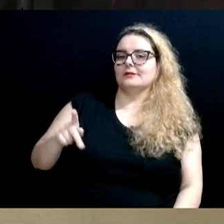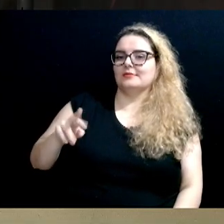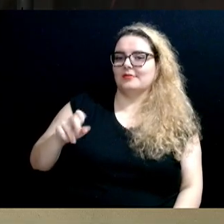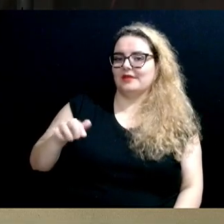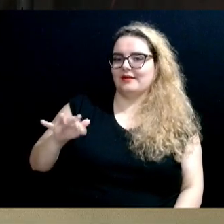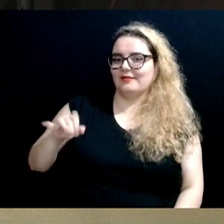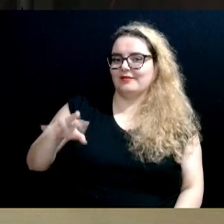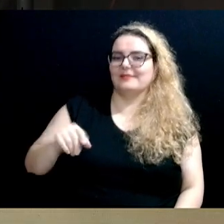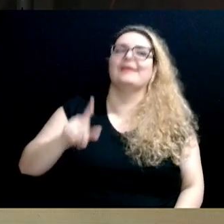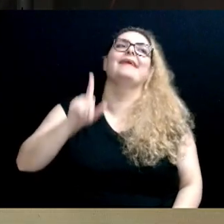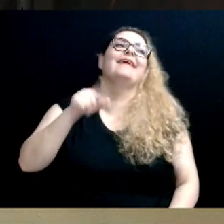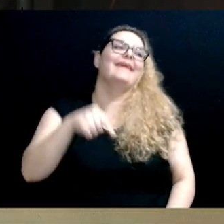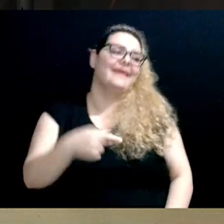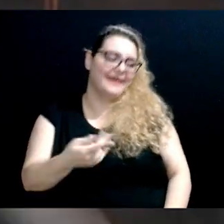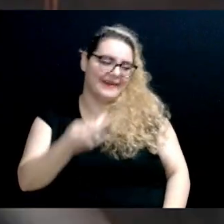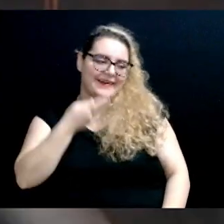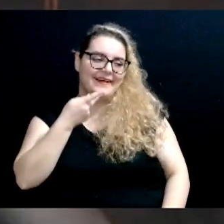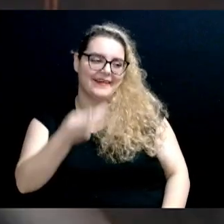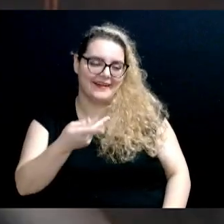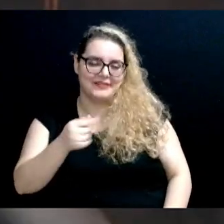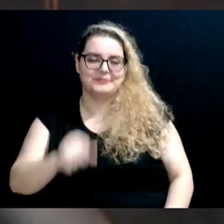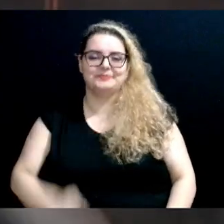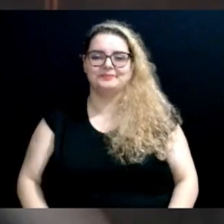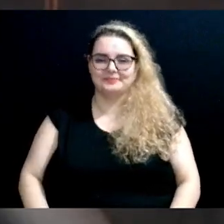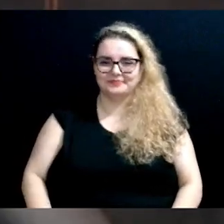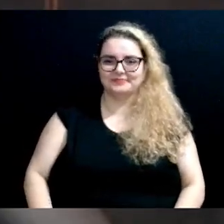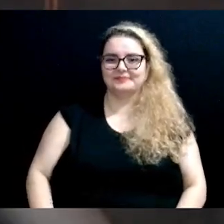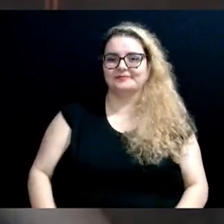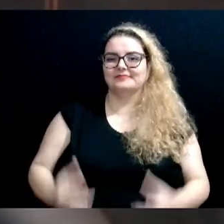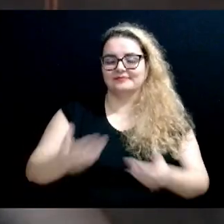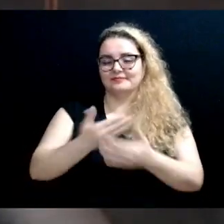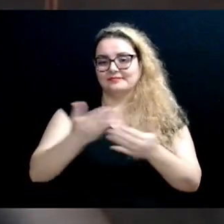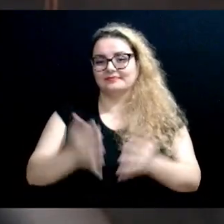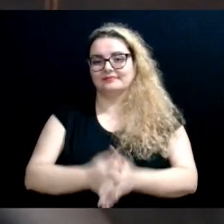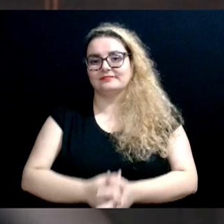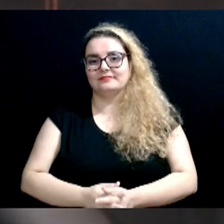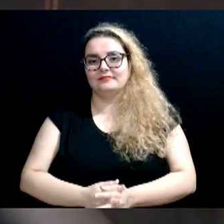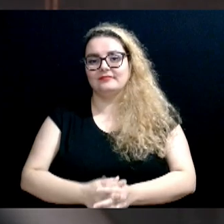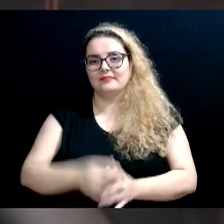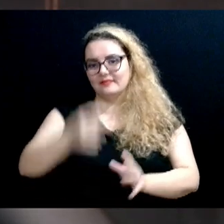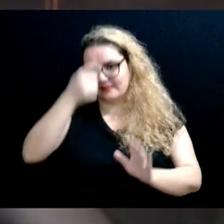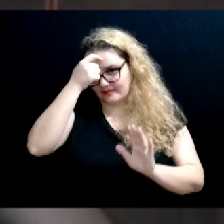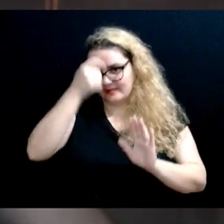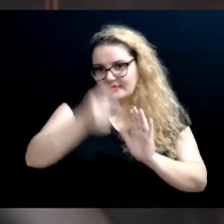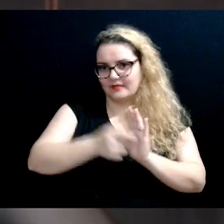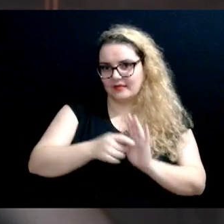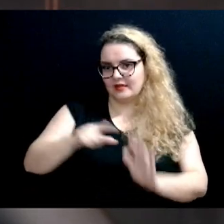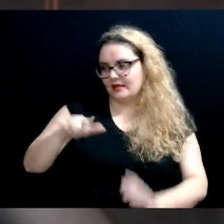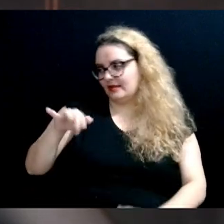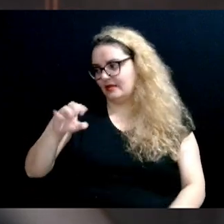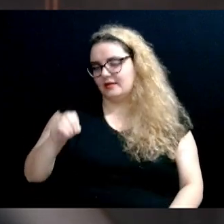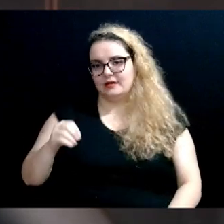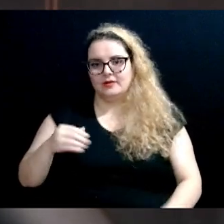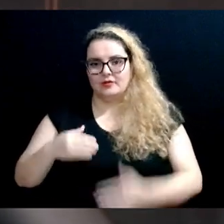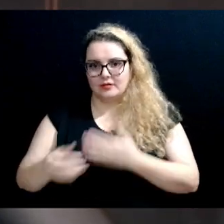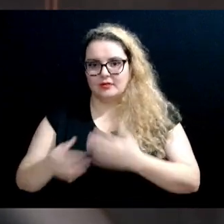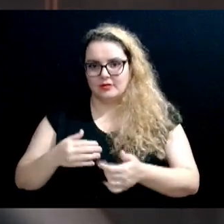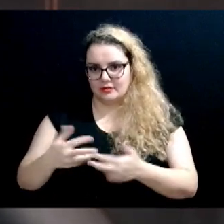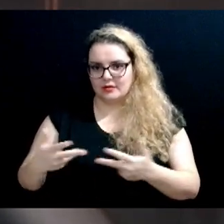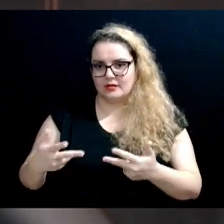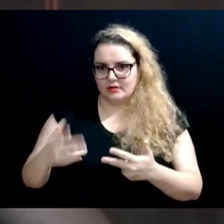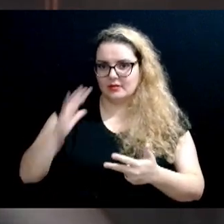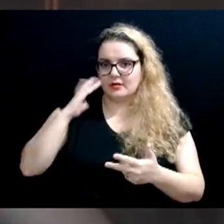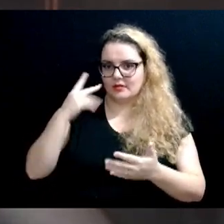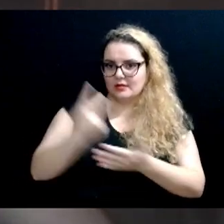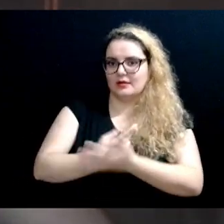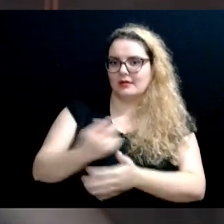para você e para todos que a inteligência... E aí, Léo, qualquer coisa que eu falar e você achar que está errado, você me